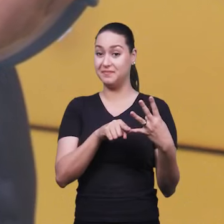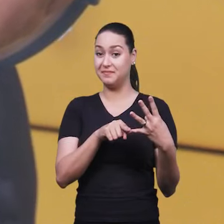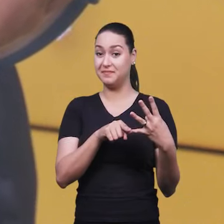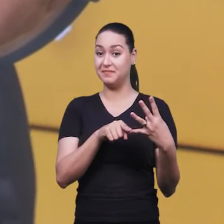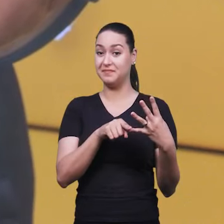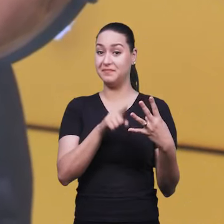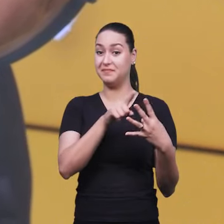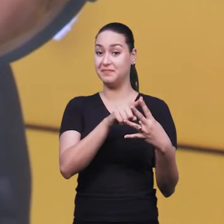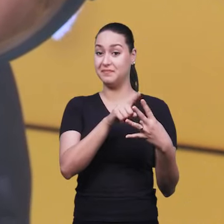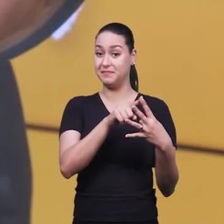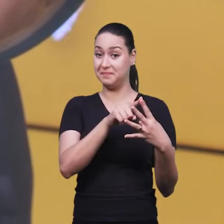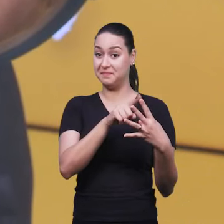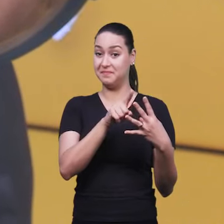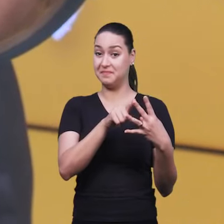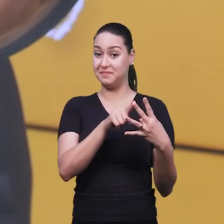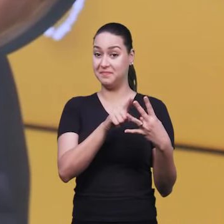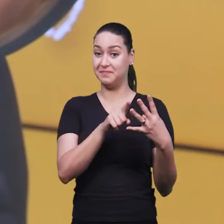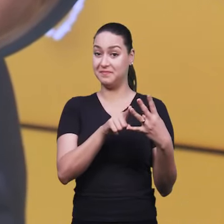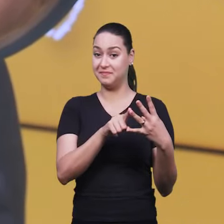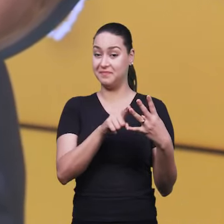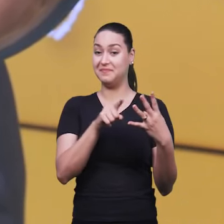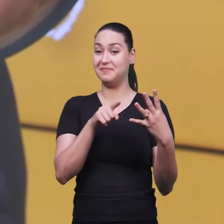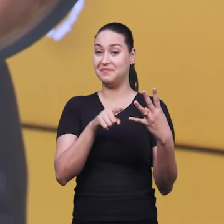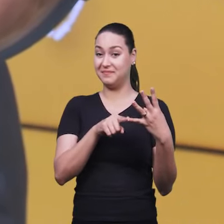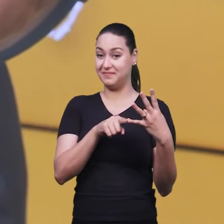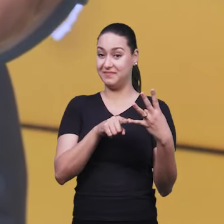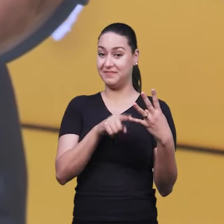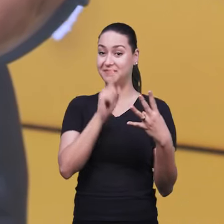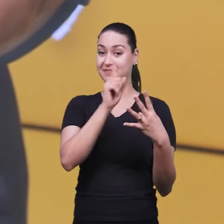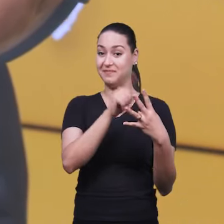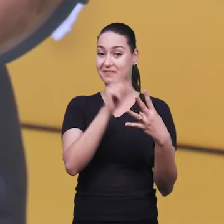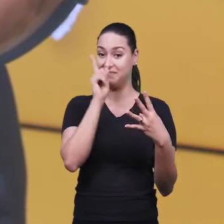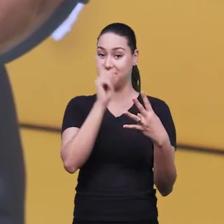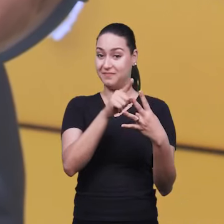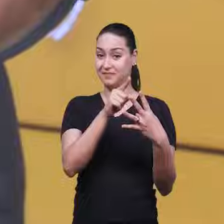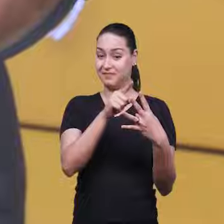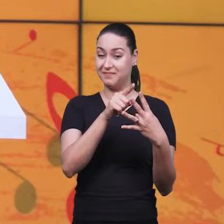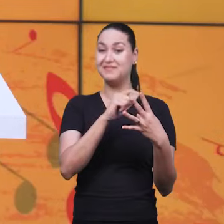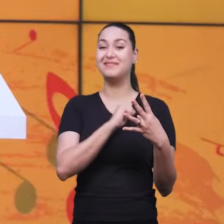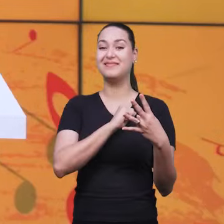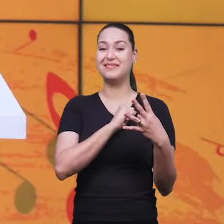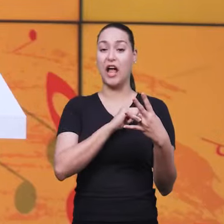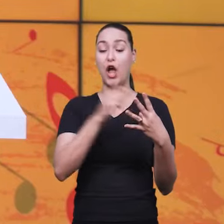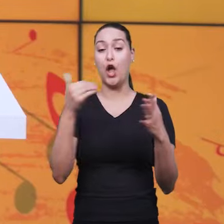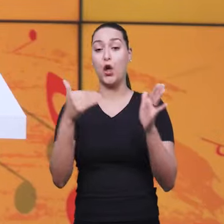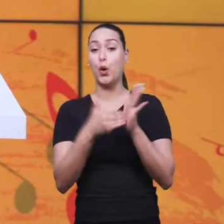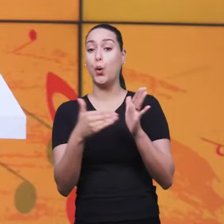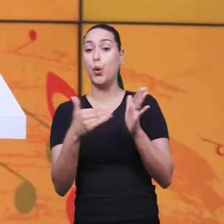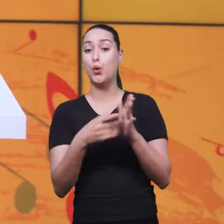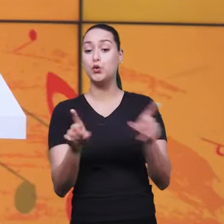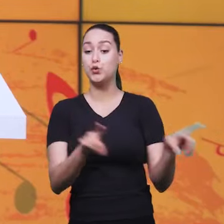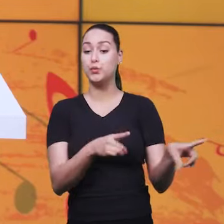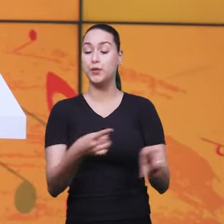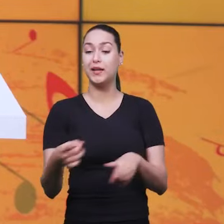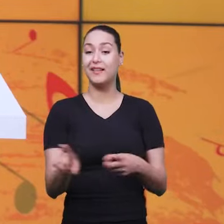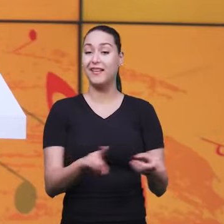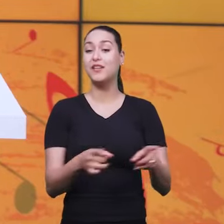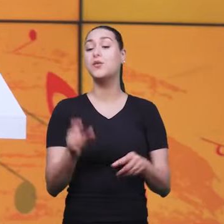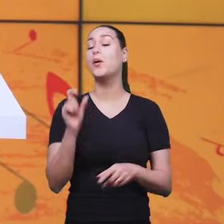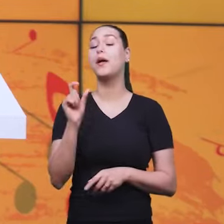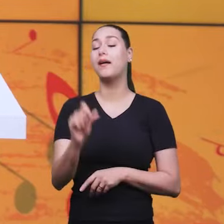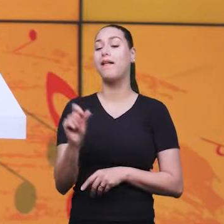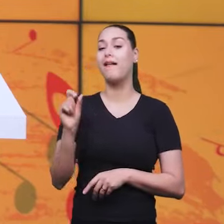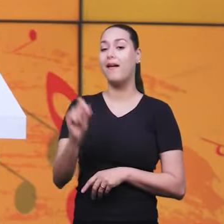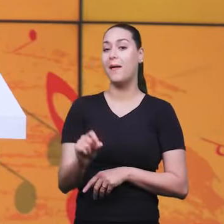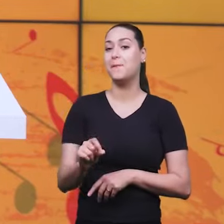1, 2, 3, 4. 1, 2, 3, 4. E o último ritmo